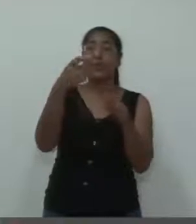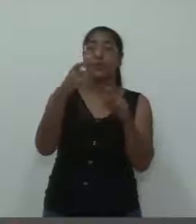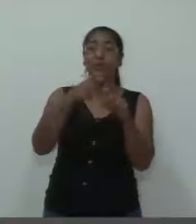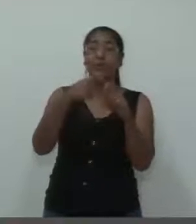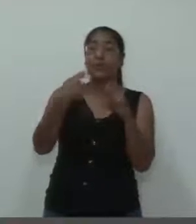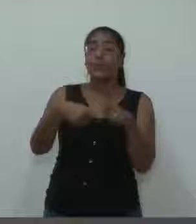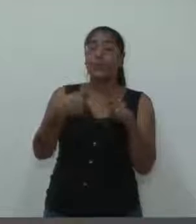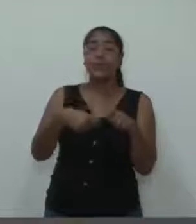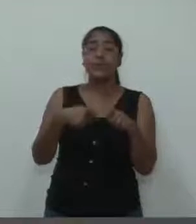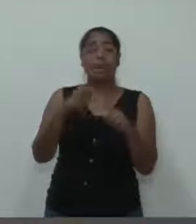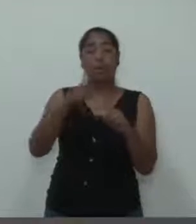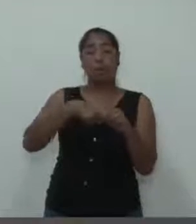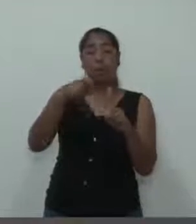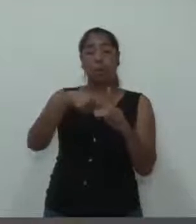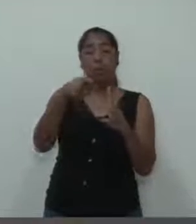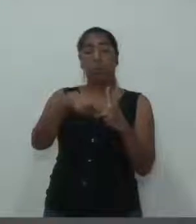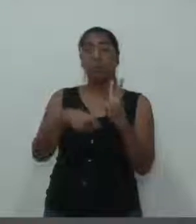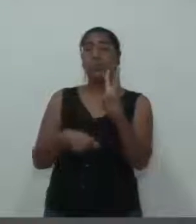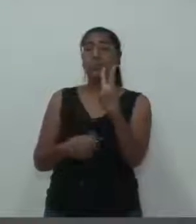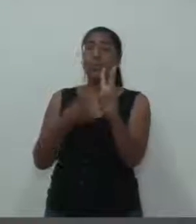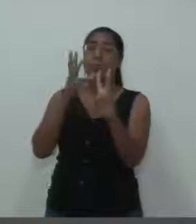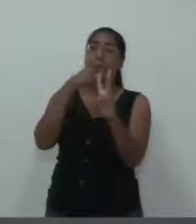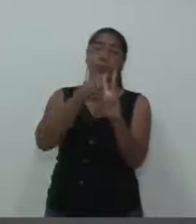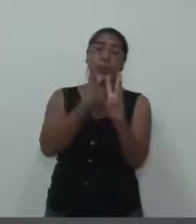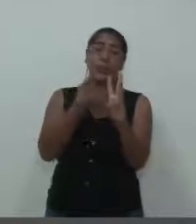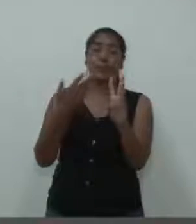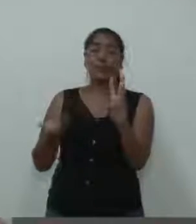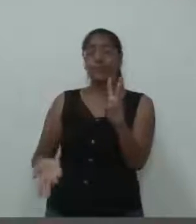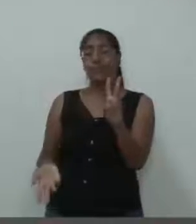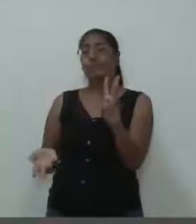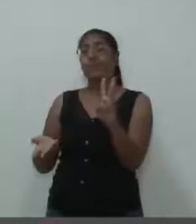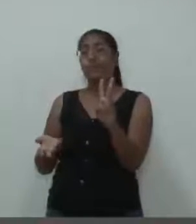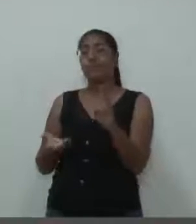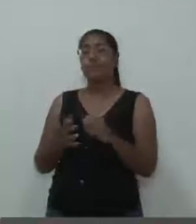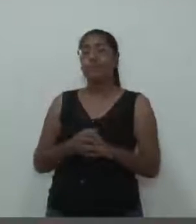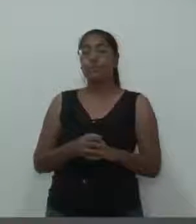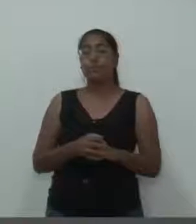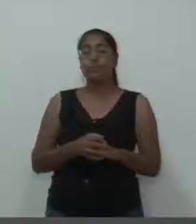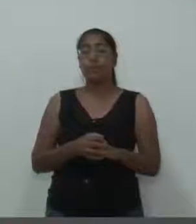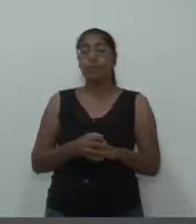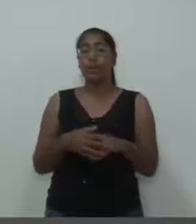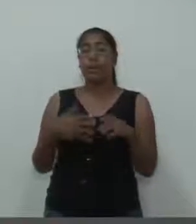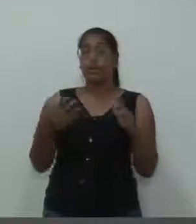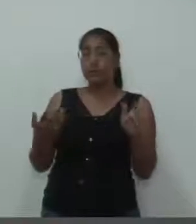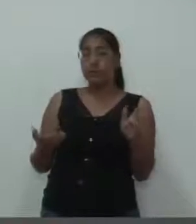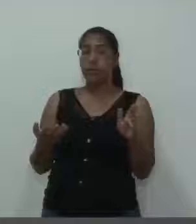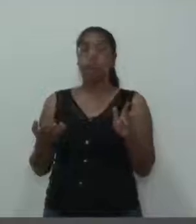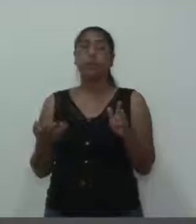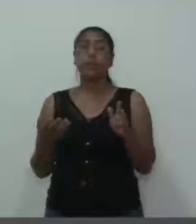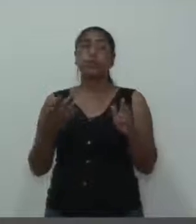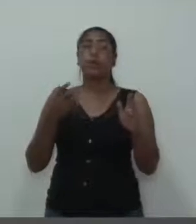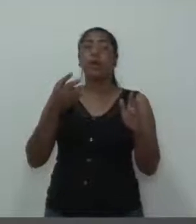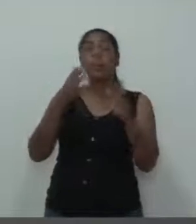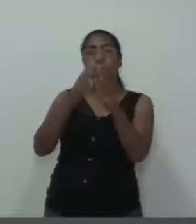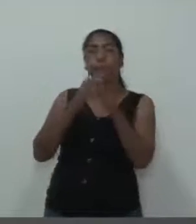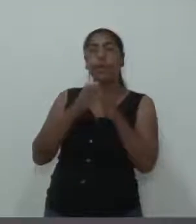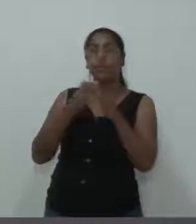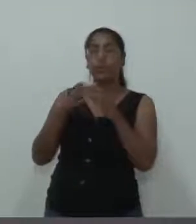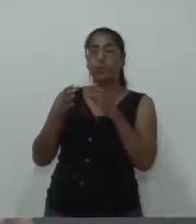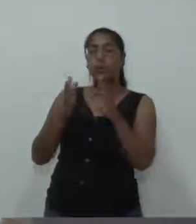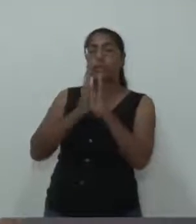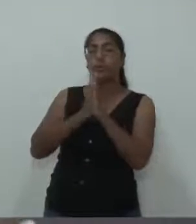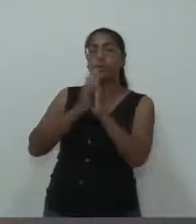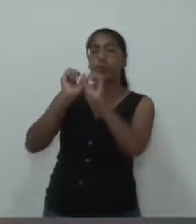repensar. Não é a cidade que queremos já parodiando um tema, não é? Para ganhar esses 4 minutos, coloca para mim os outros pontos.